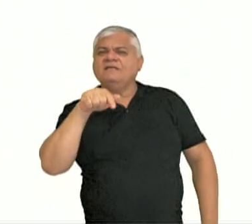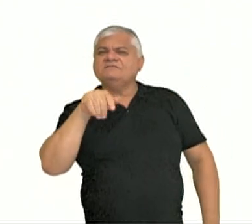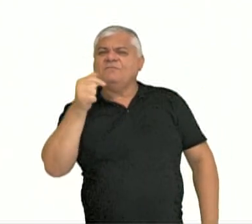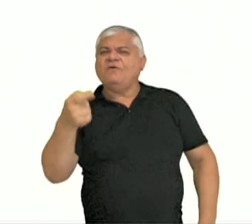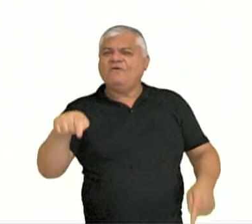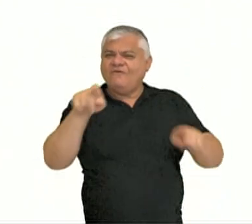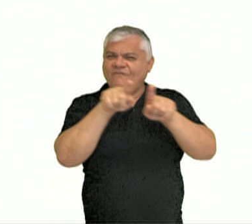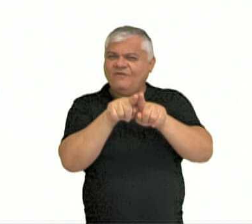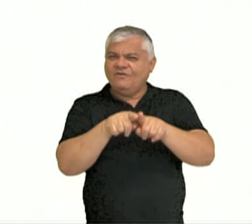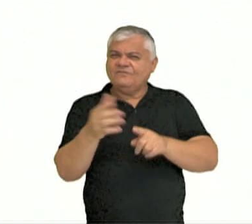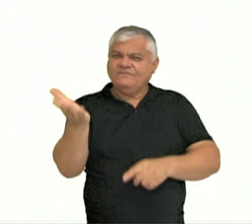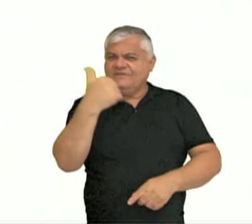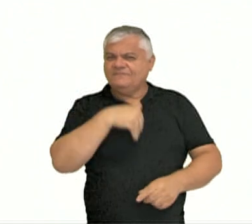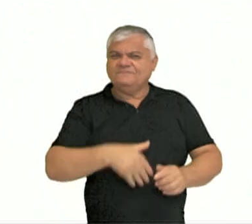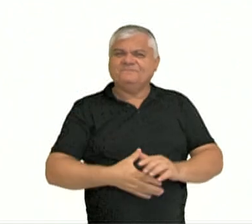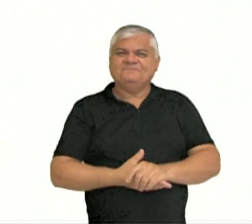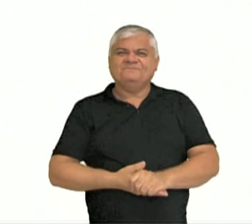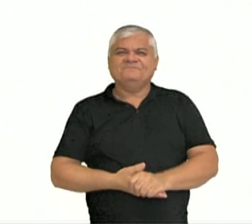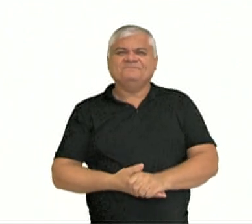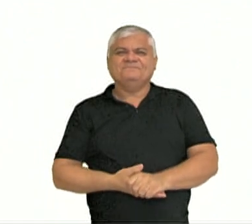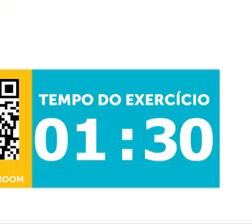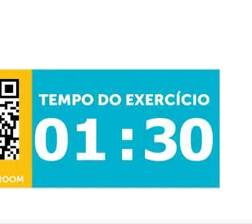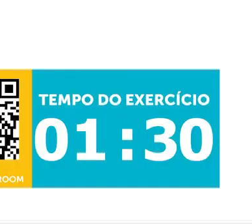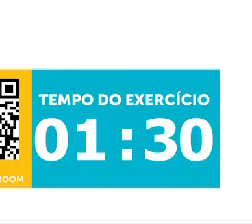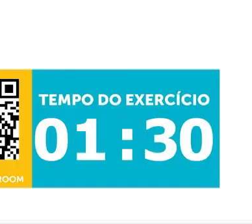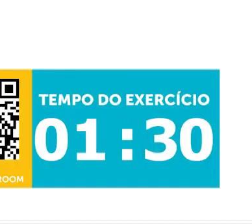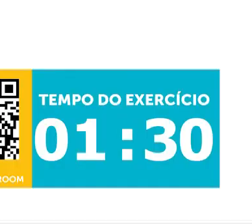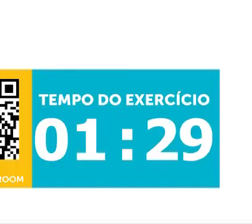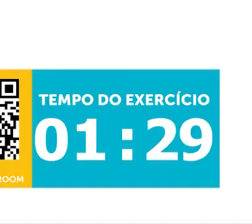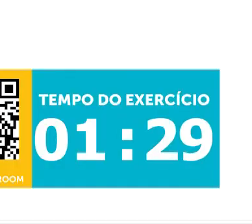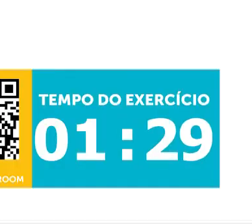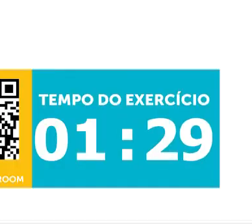nós voltamos. Corrigimos juntos.